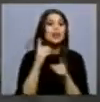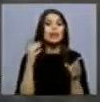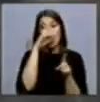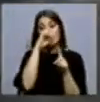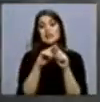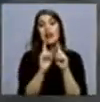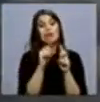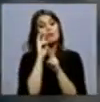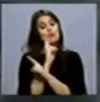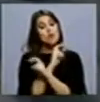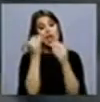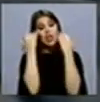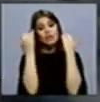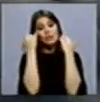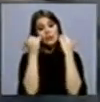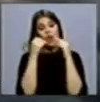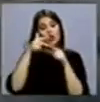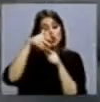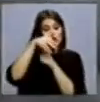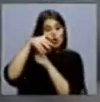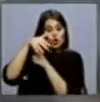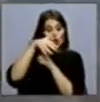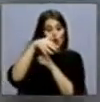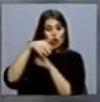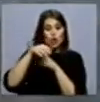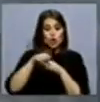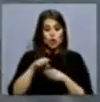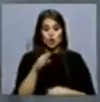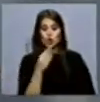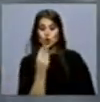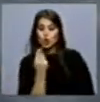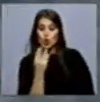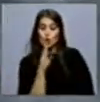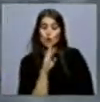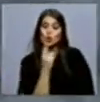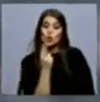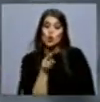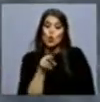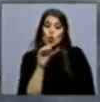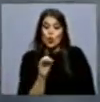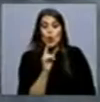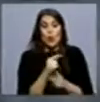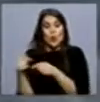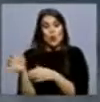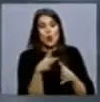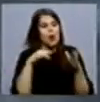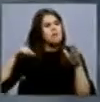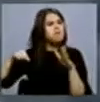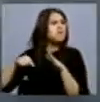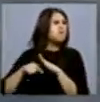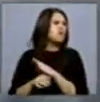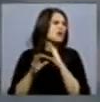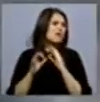descobriram, são os dados da sonda Juno, é que esta tempestade, Estela, tem uma profundidade de cerca